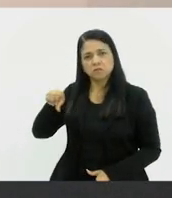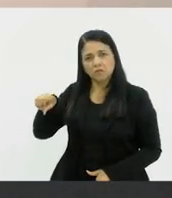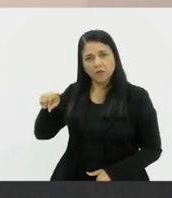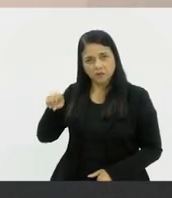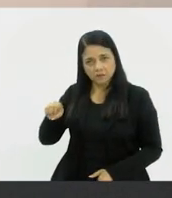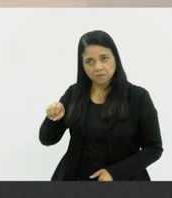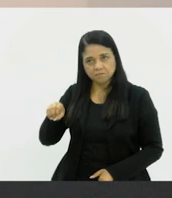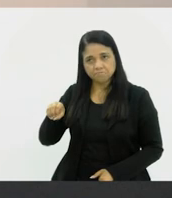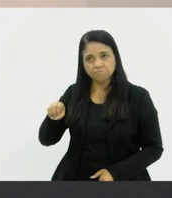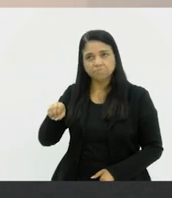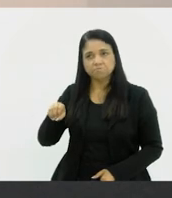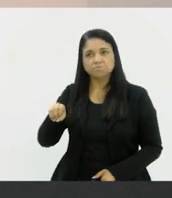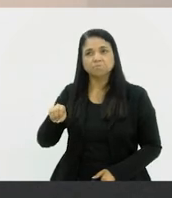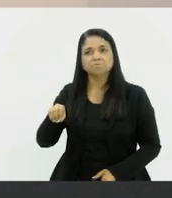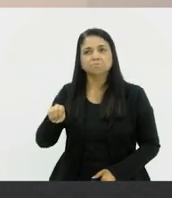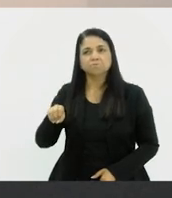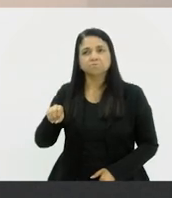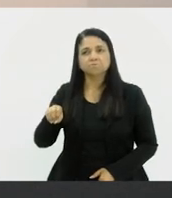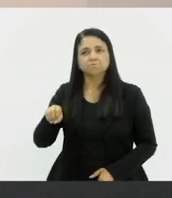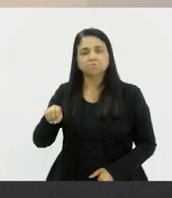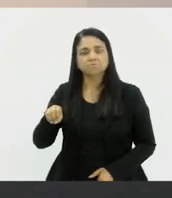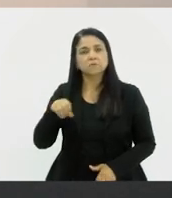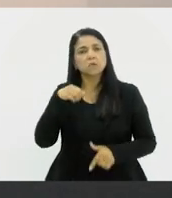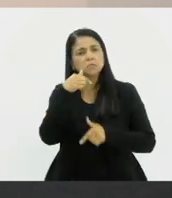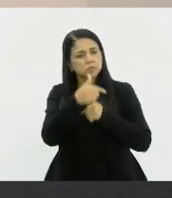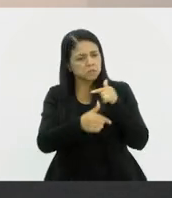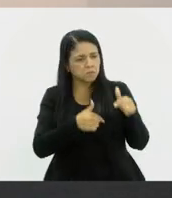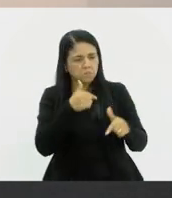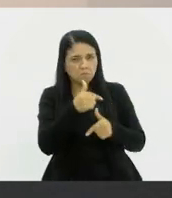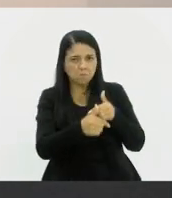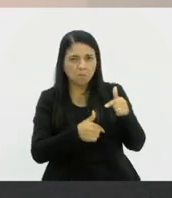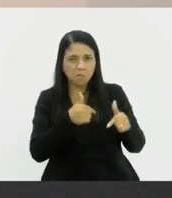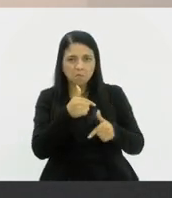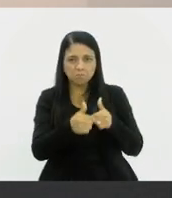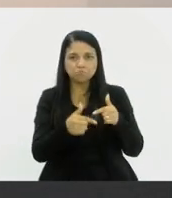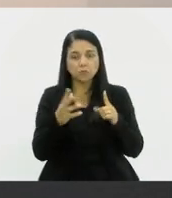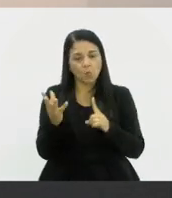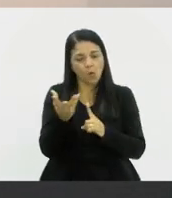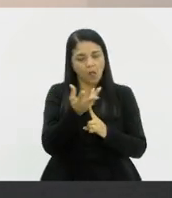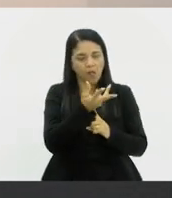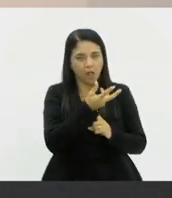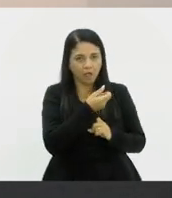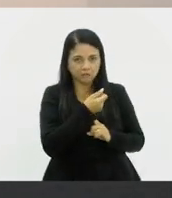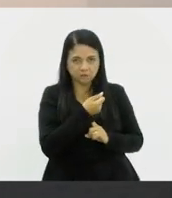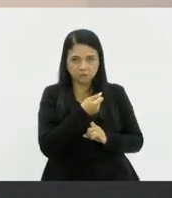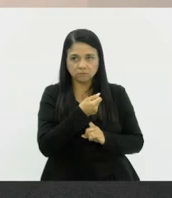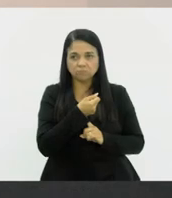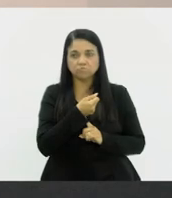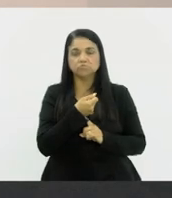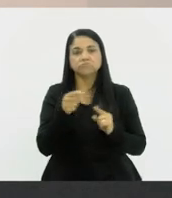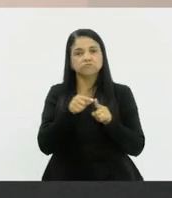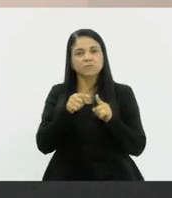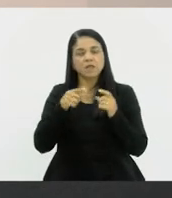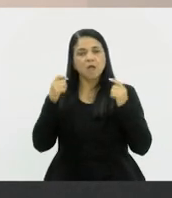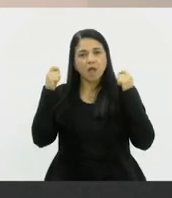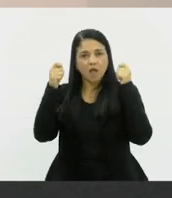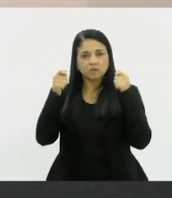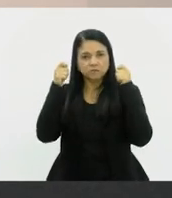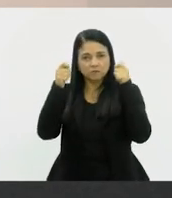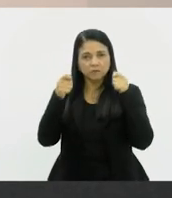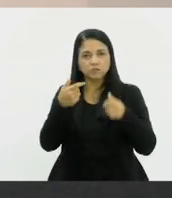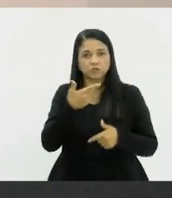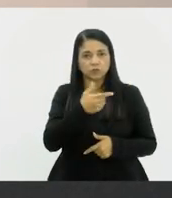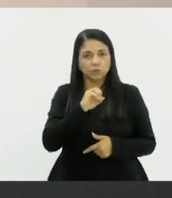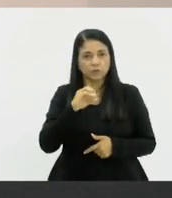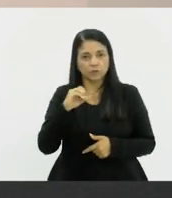né Eh eu trabalho eh com artes e sou ativista desde de